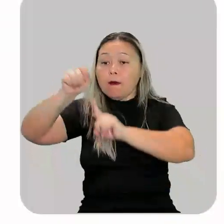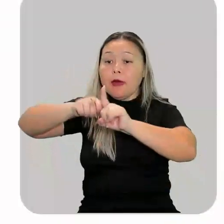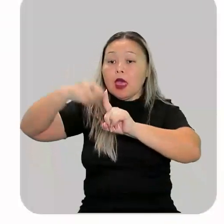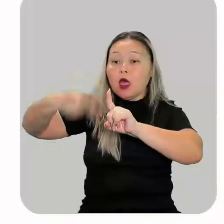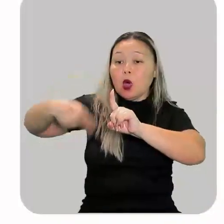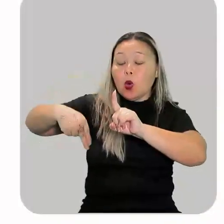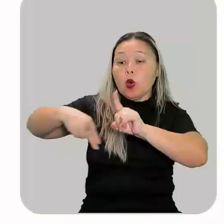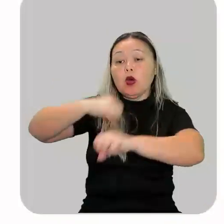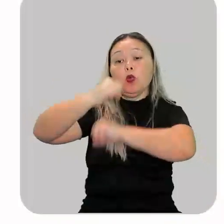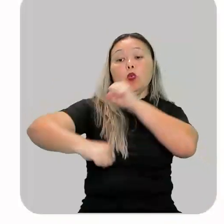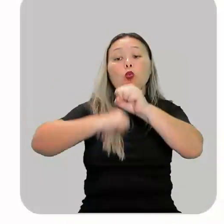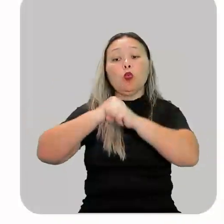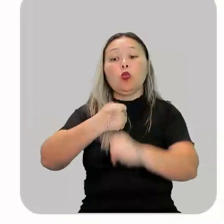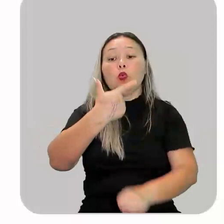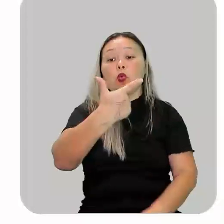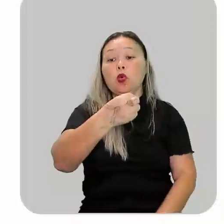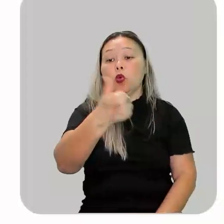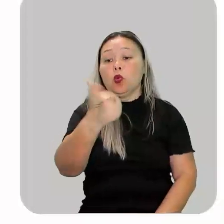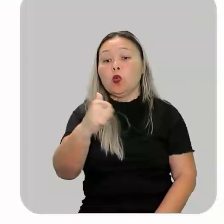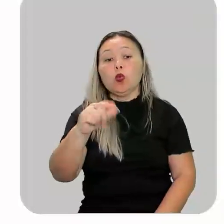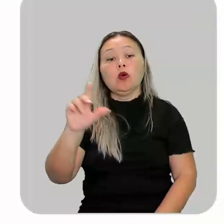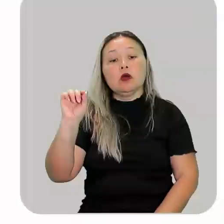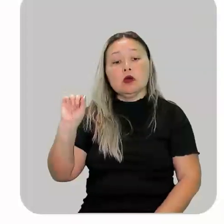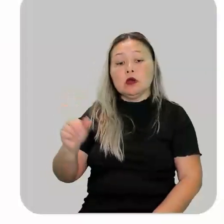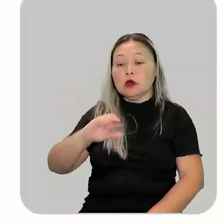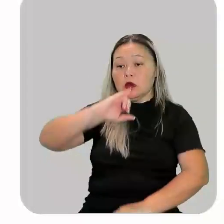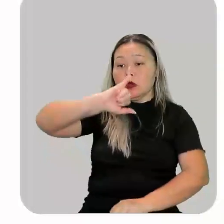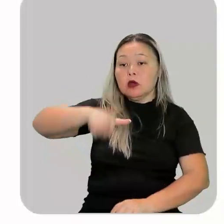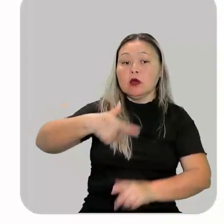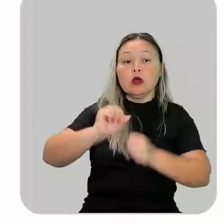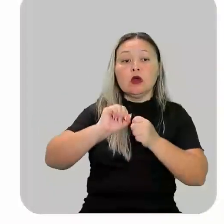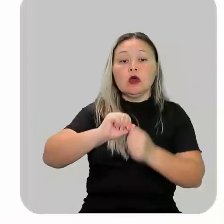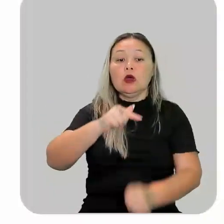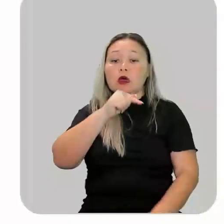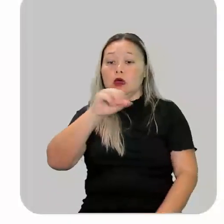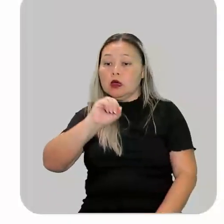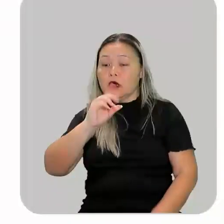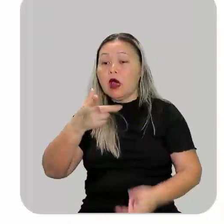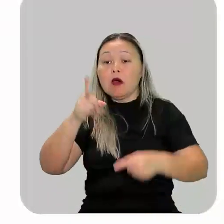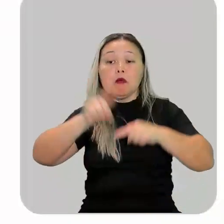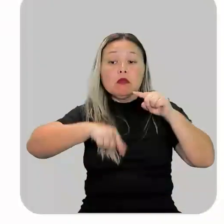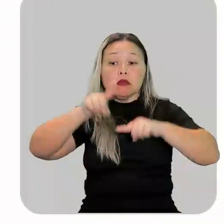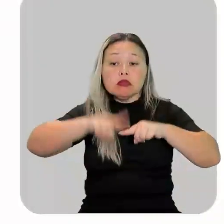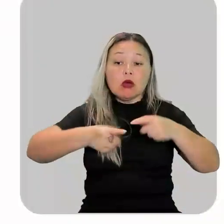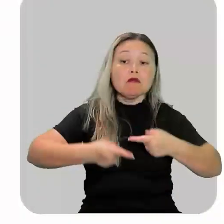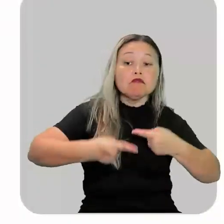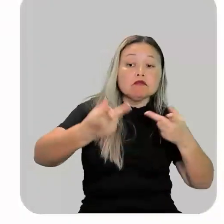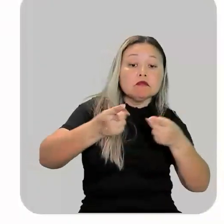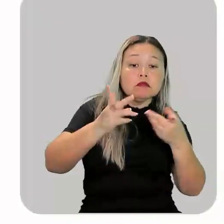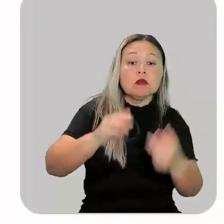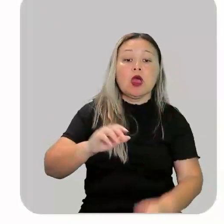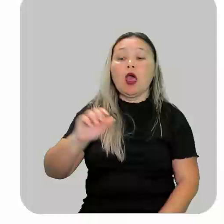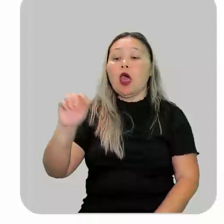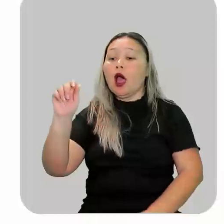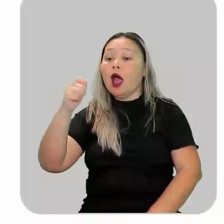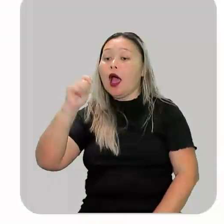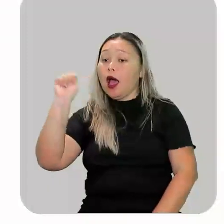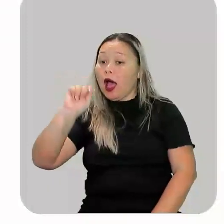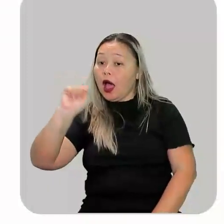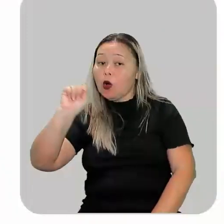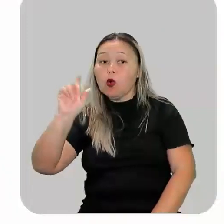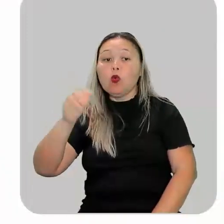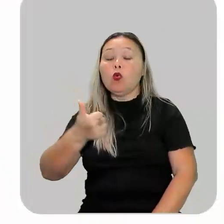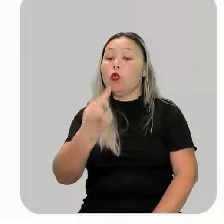lá, em julho foram vendidas 700 unidades de um certo produto. Em agosto foram vendidas